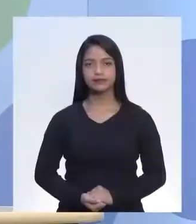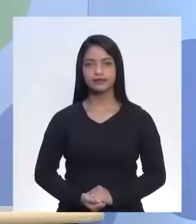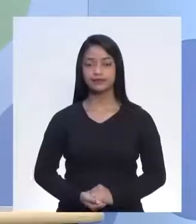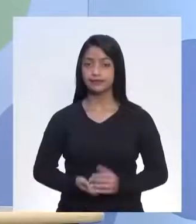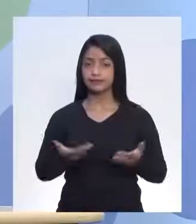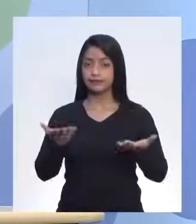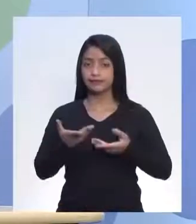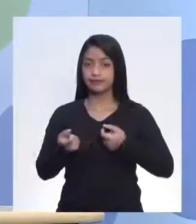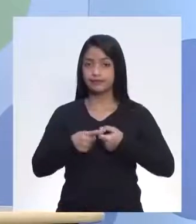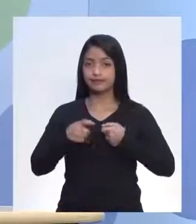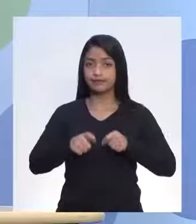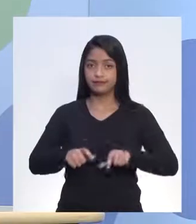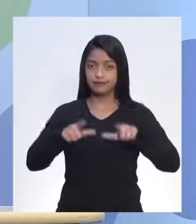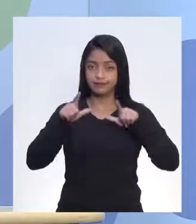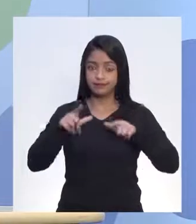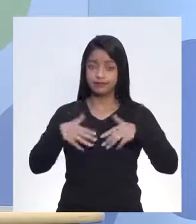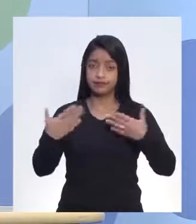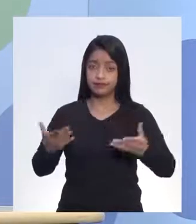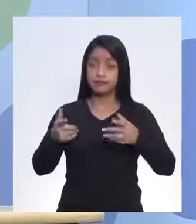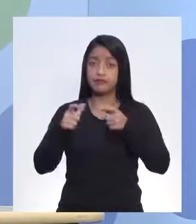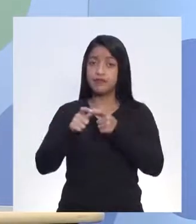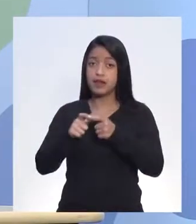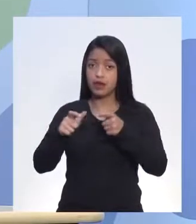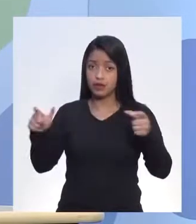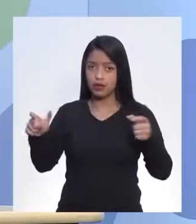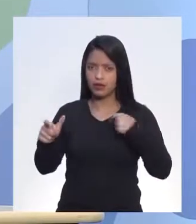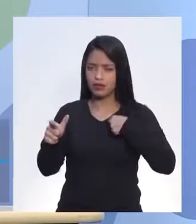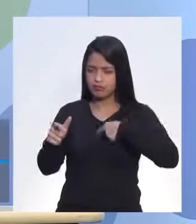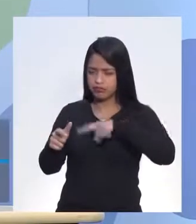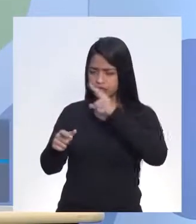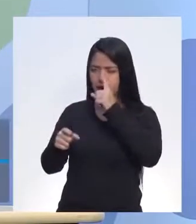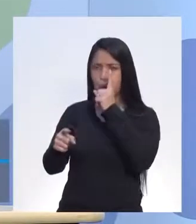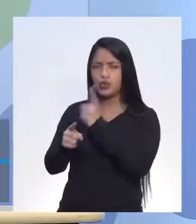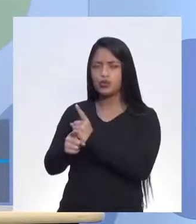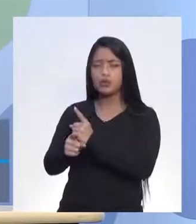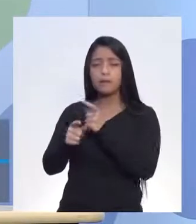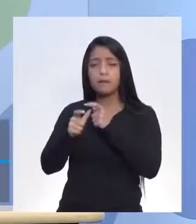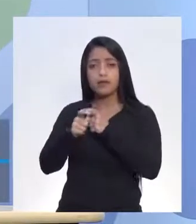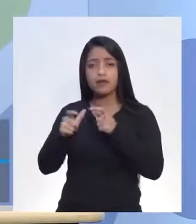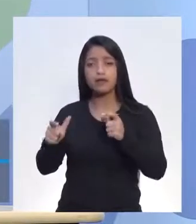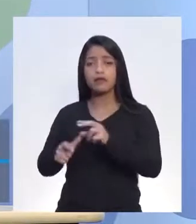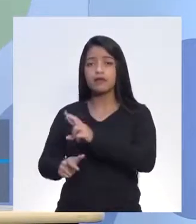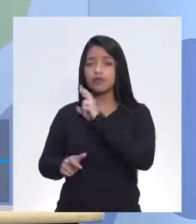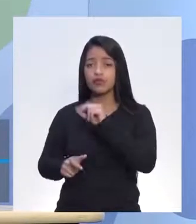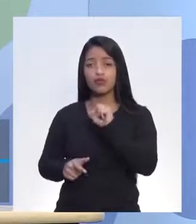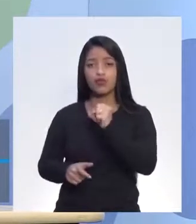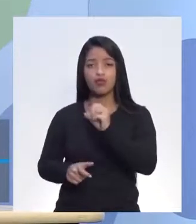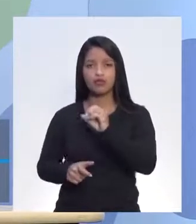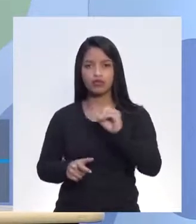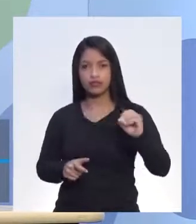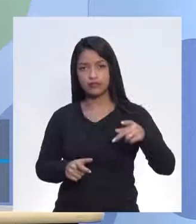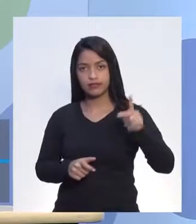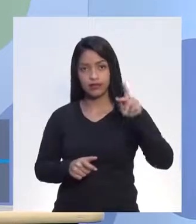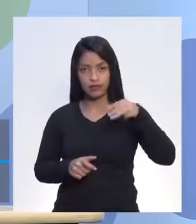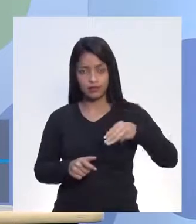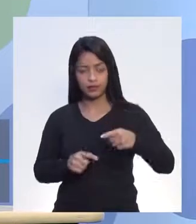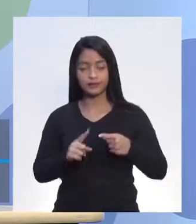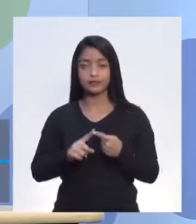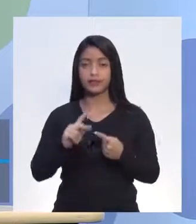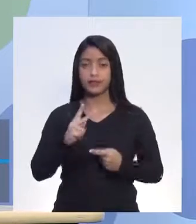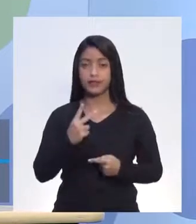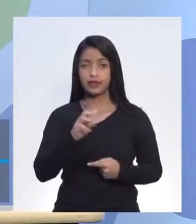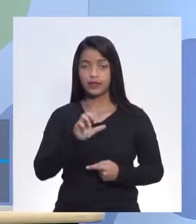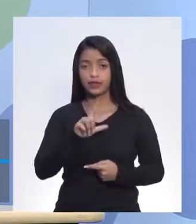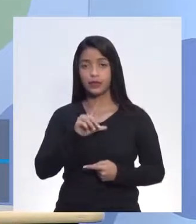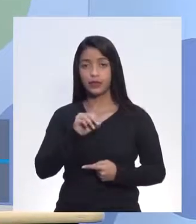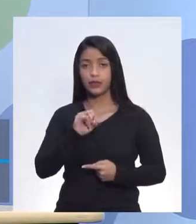Retornamos aqui. A maioria das respostas que eu pude localizar é 800 quilômetros. A Heloísa está colocando assim,